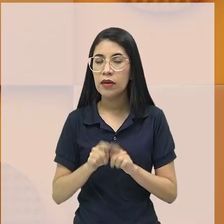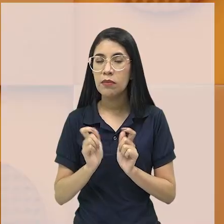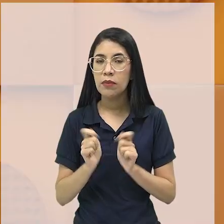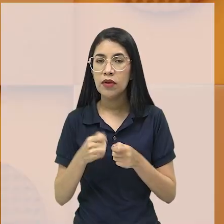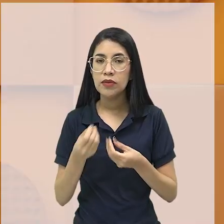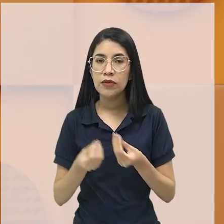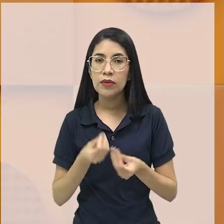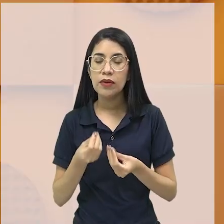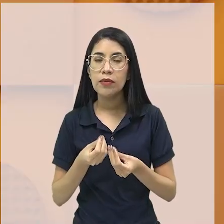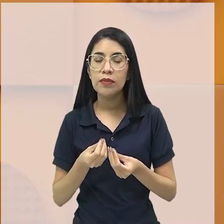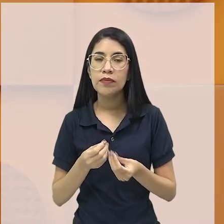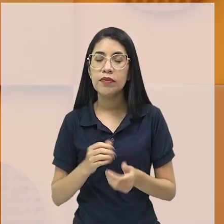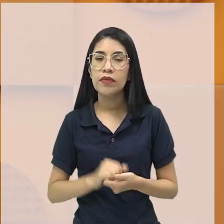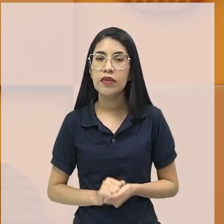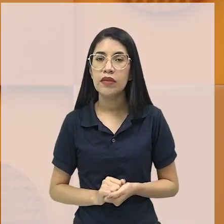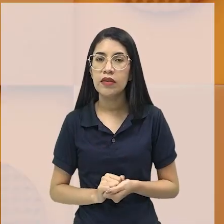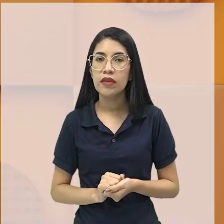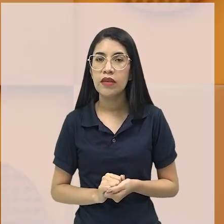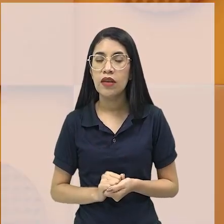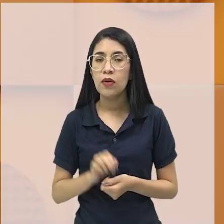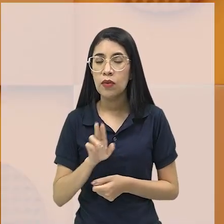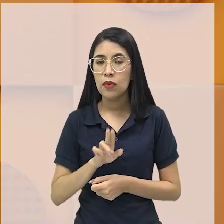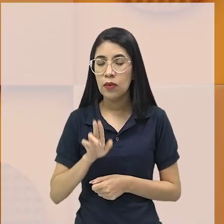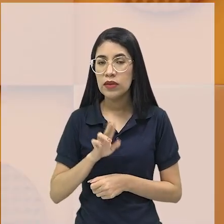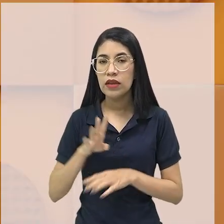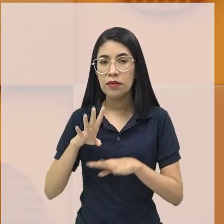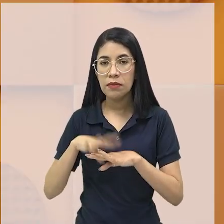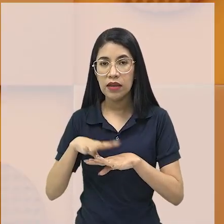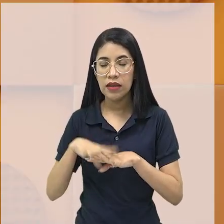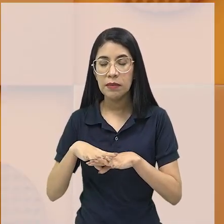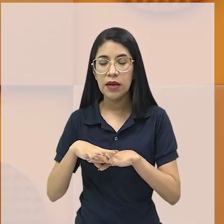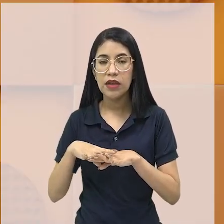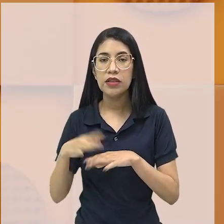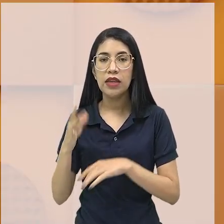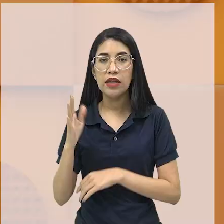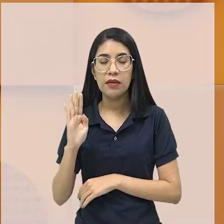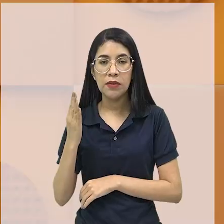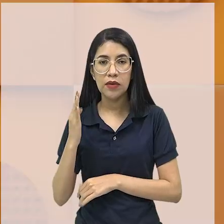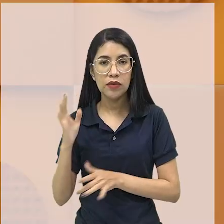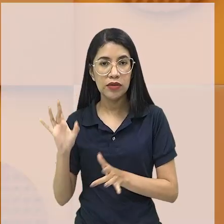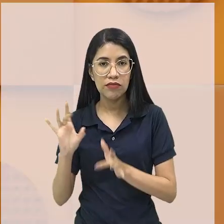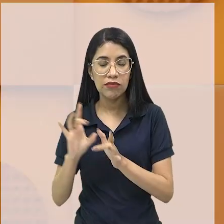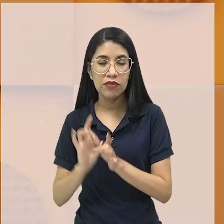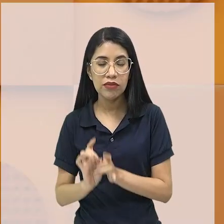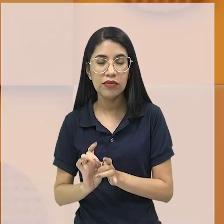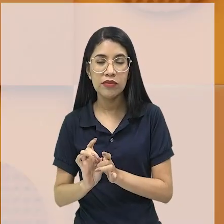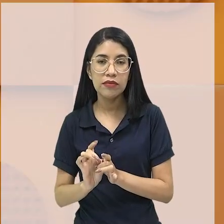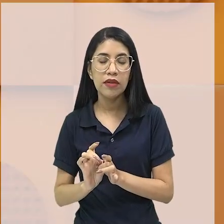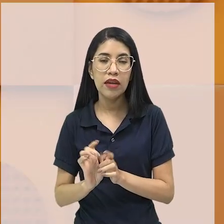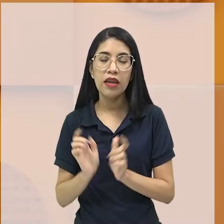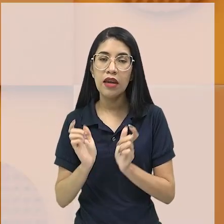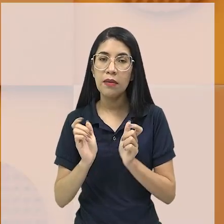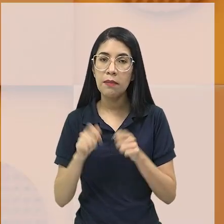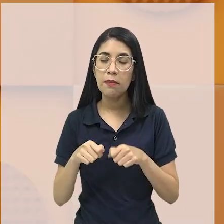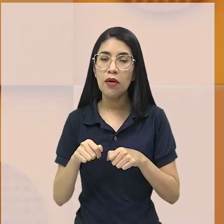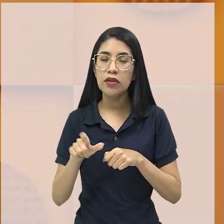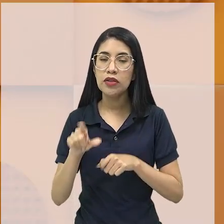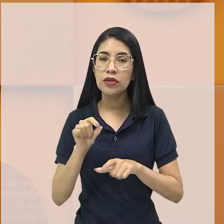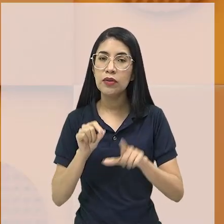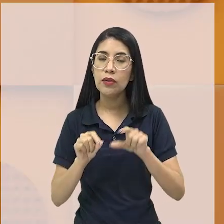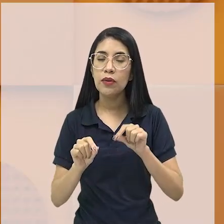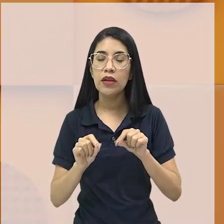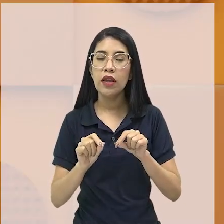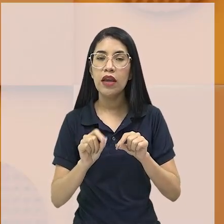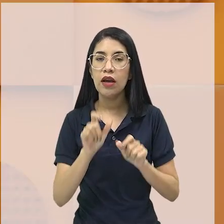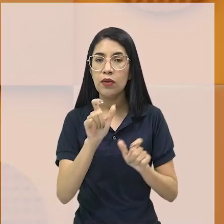né, instrumentalizar a matemática e a biologia, tá? E aí ele poderia diferenciar que ser